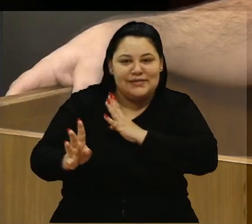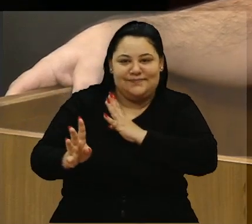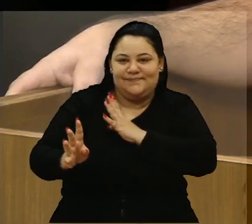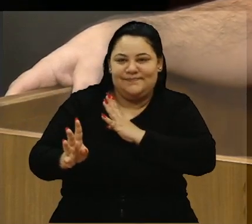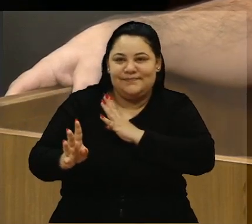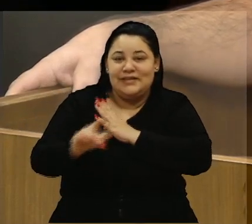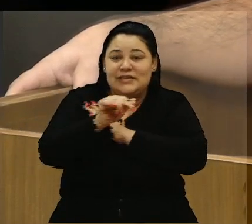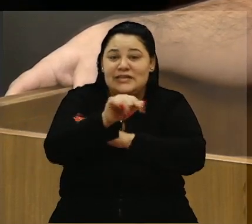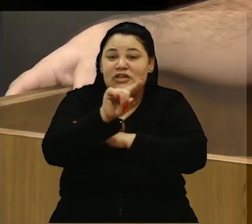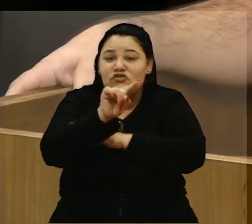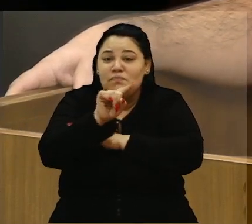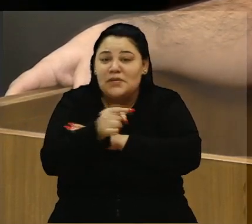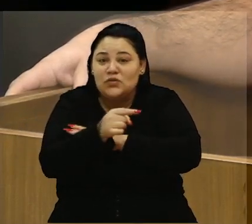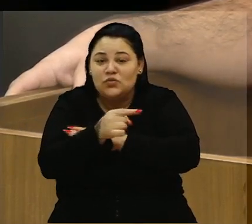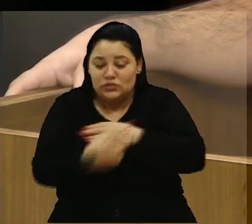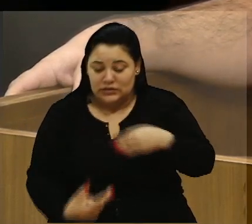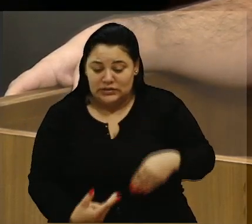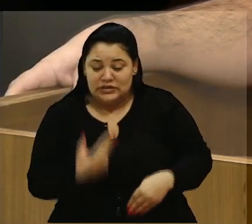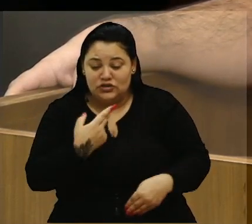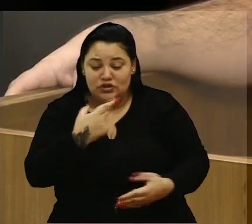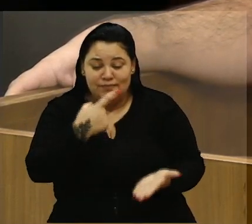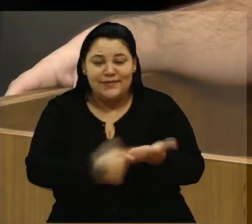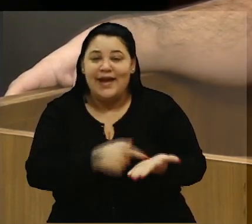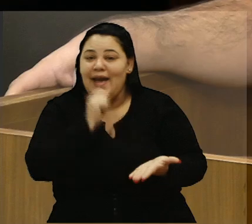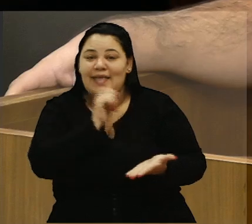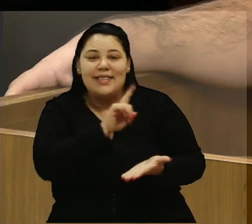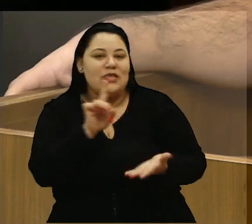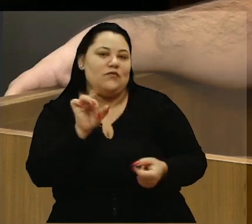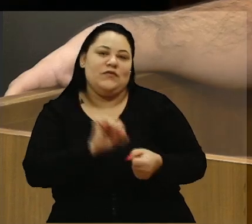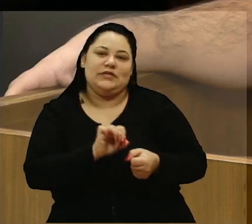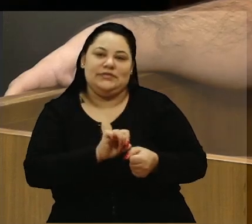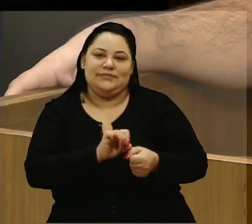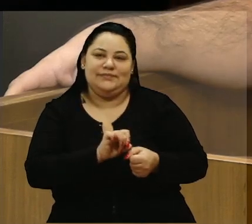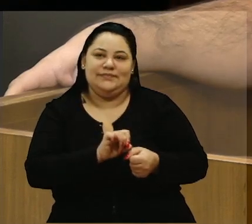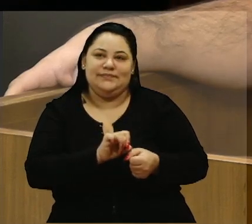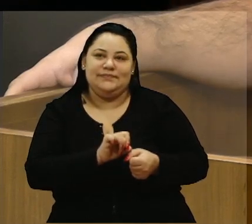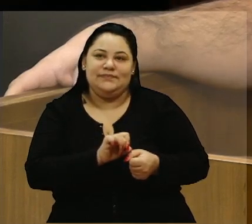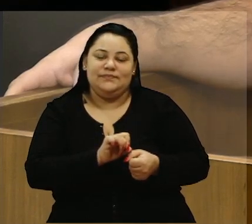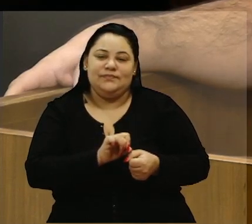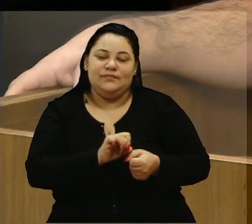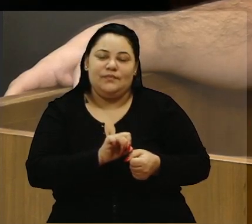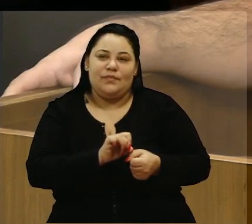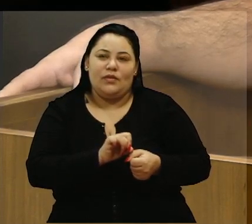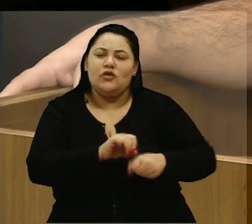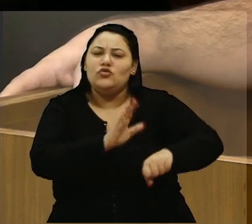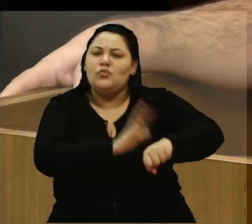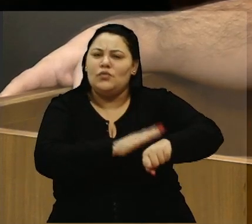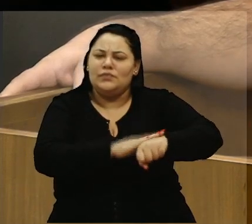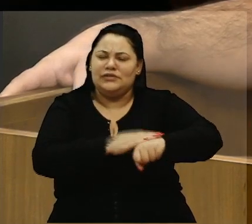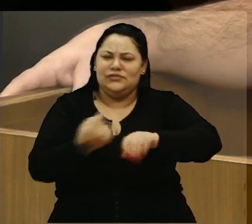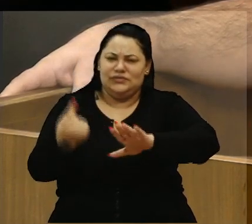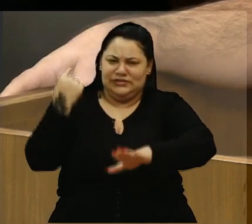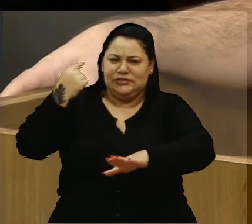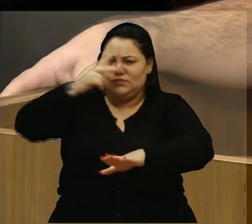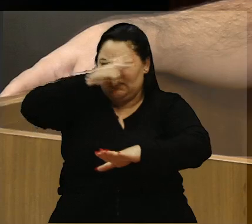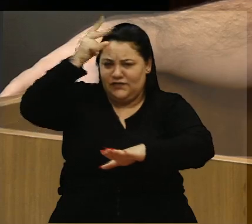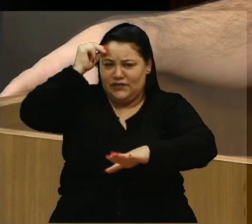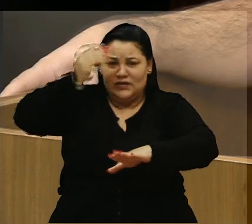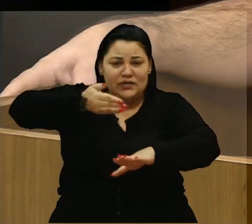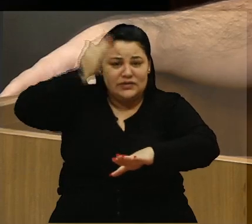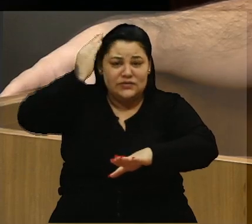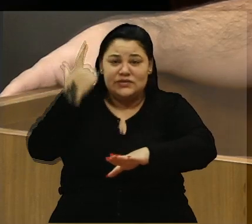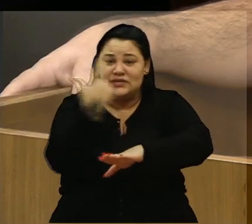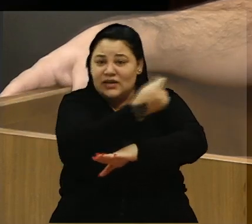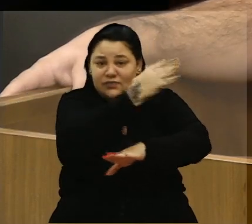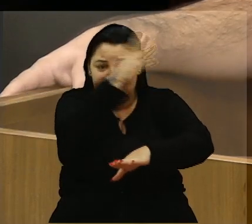cirurgias agendadas e não realizadas. Quando o prefeito Alceu deixou a prefeitura, tinha em